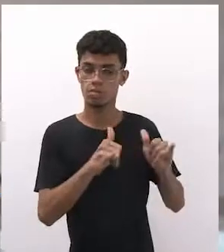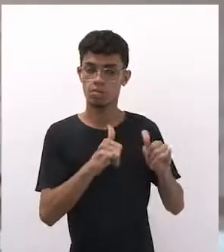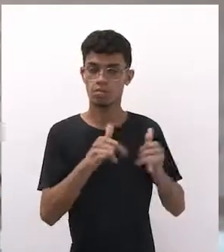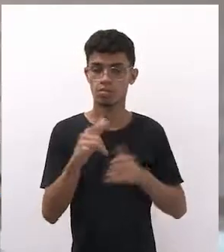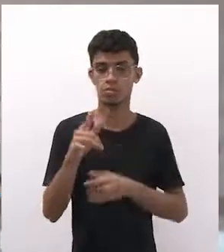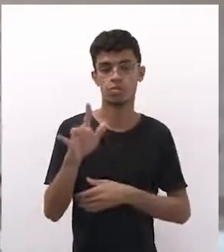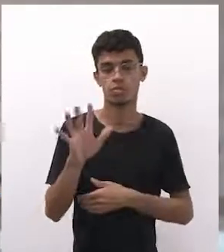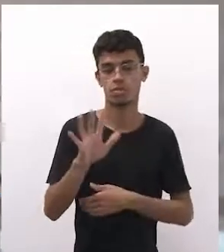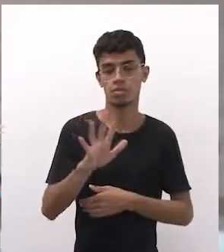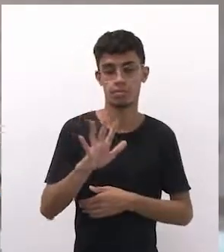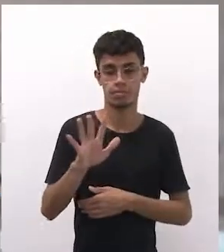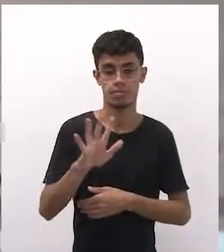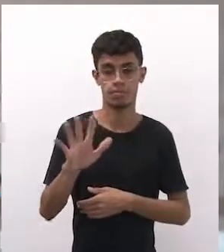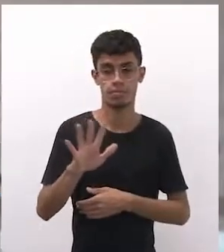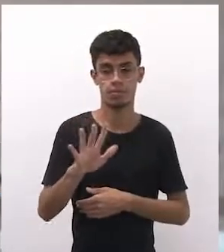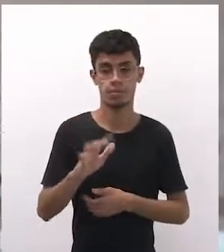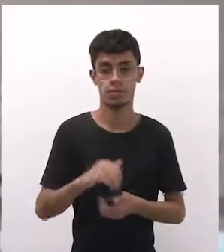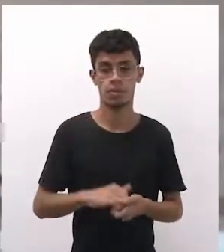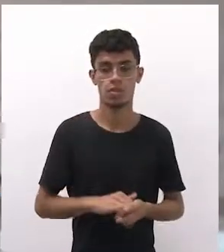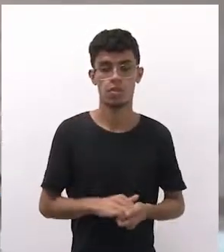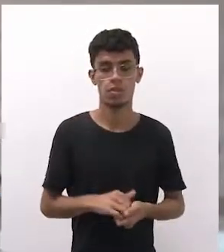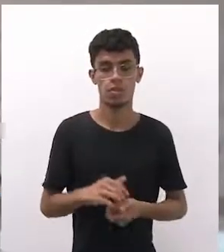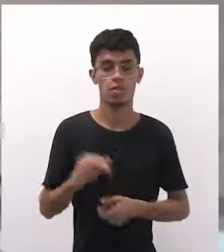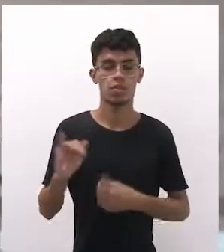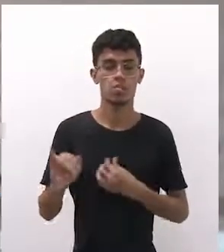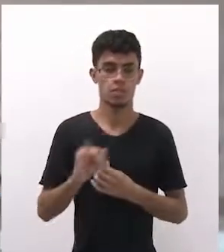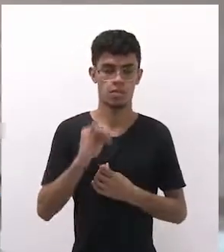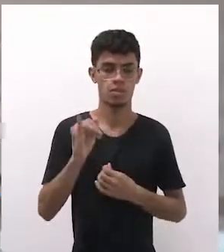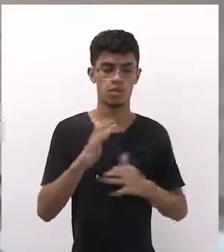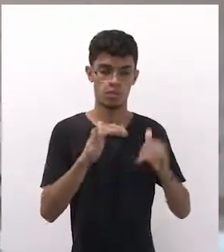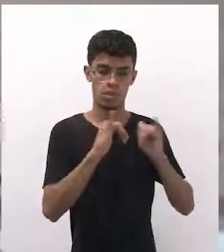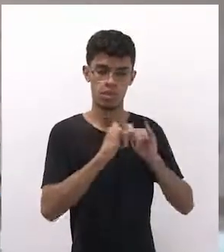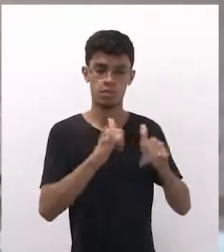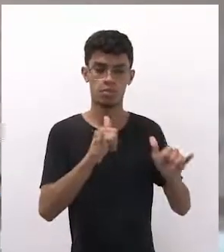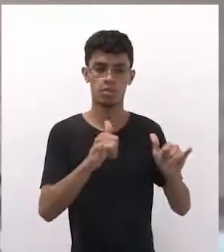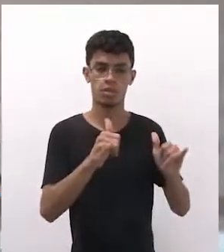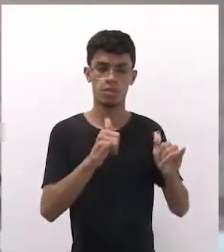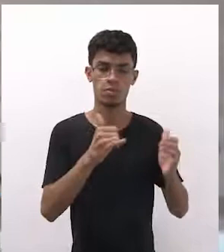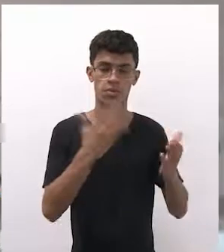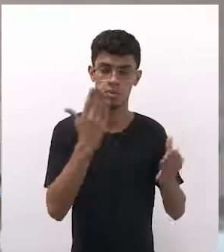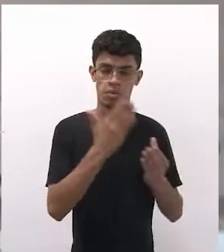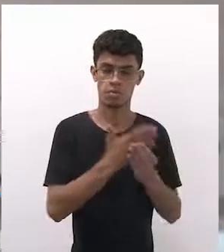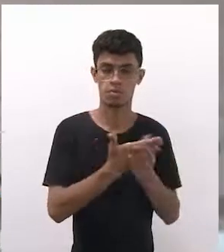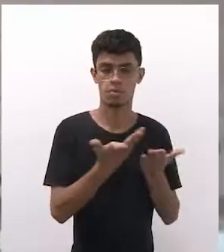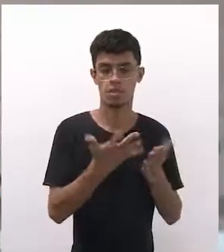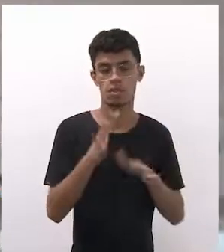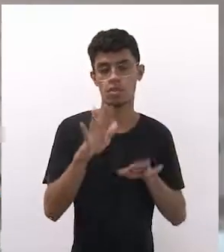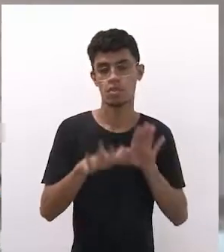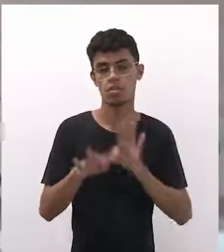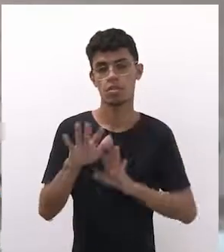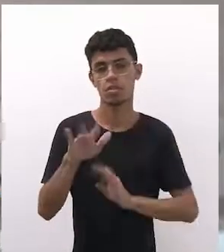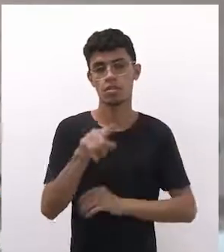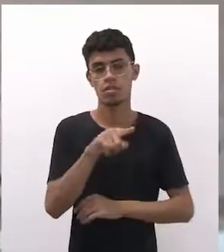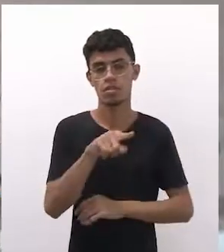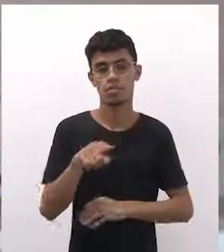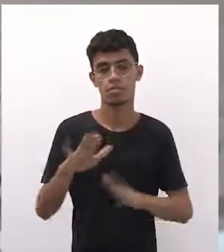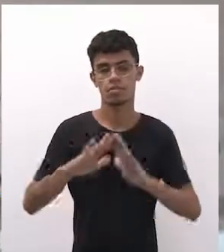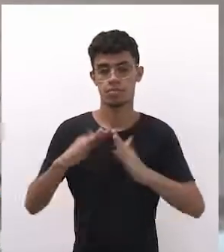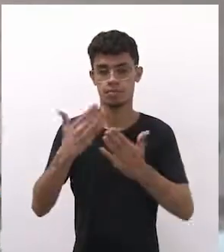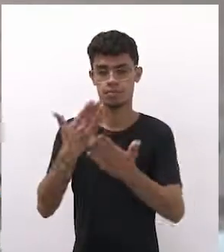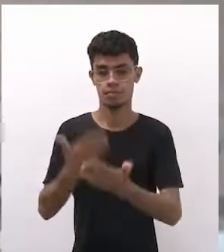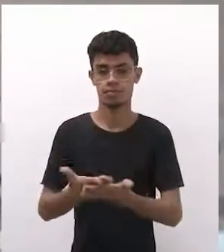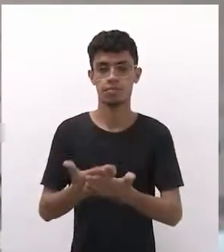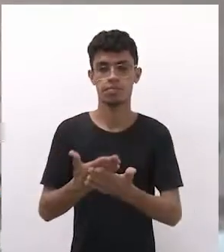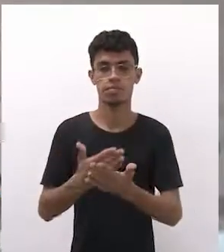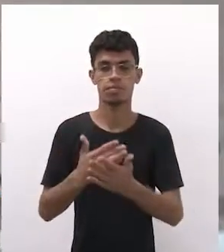caso. Ao contrário, é super essencial a denúncia, tá? E às vezes o vínculo com vocês da escola vai ser o